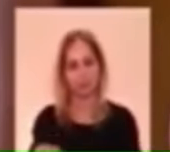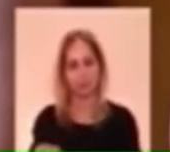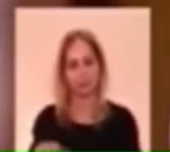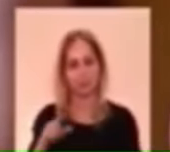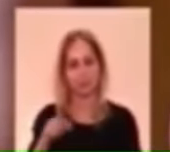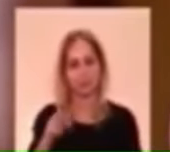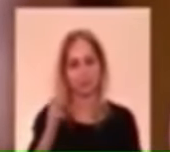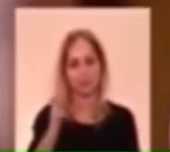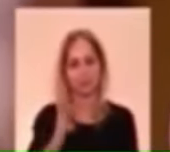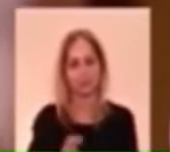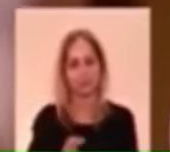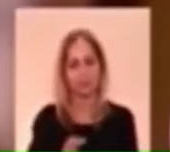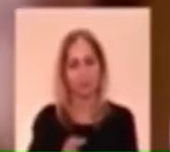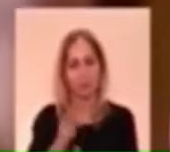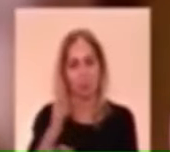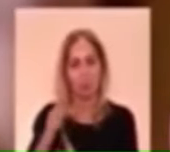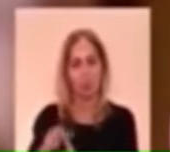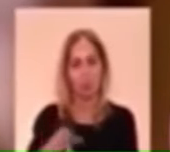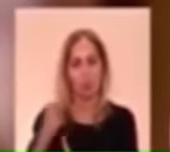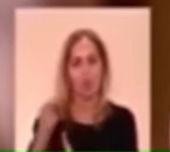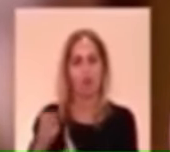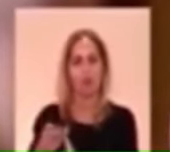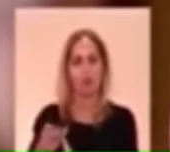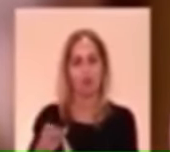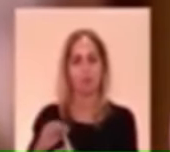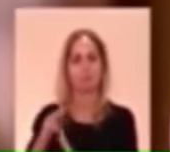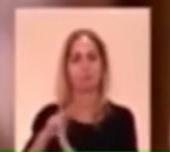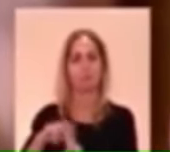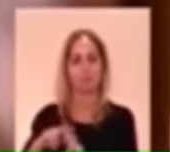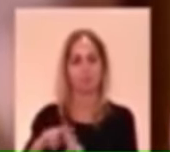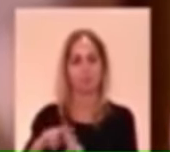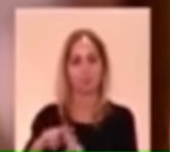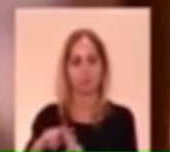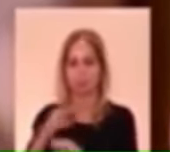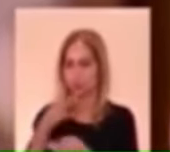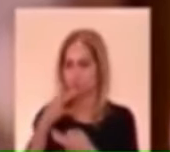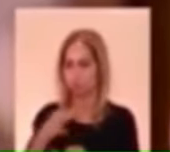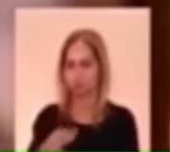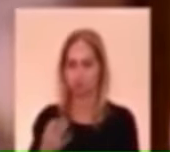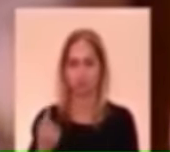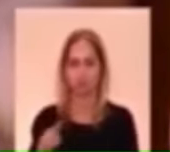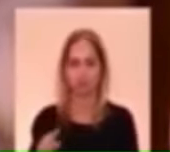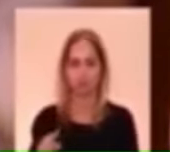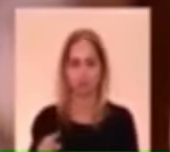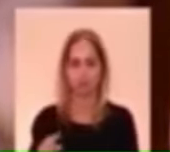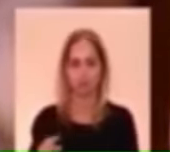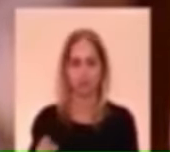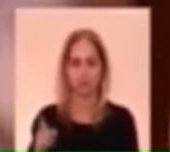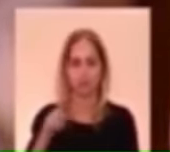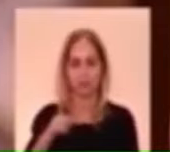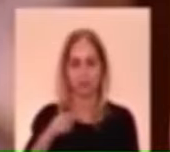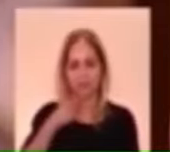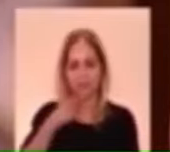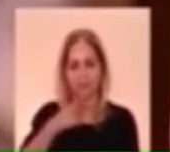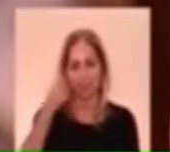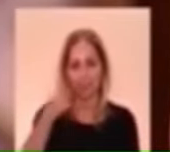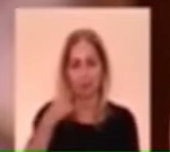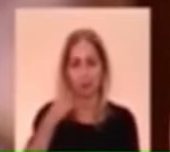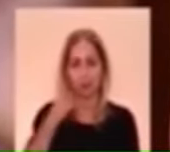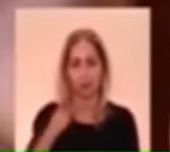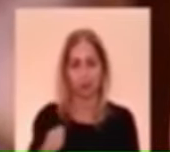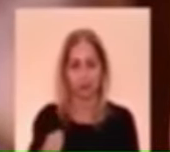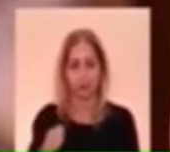H dramático e eh com tendências muito preocupantes se não tivesse